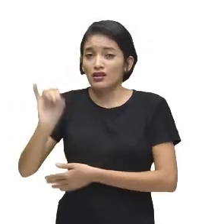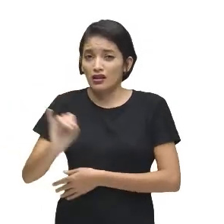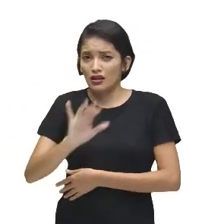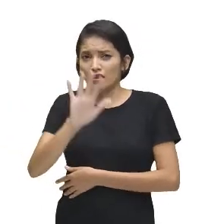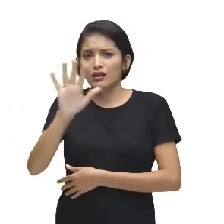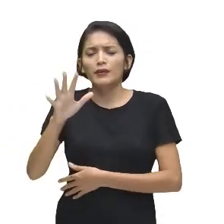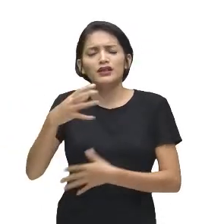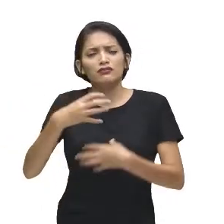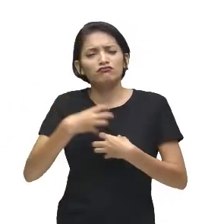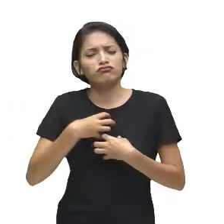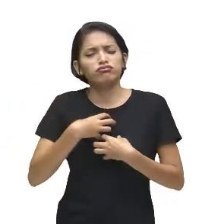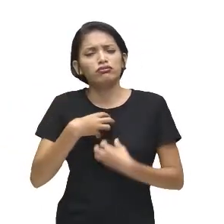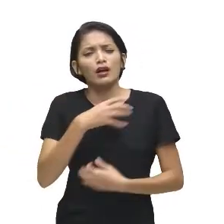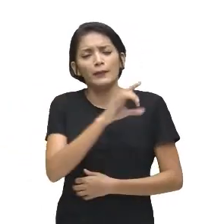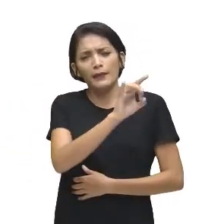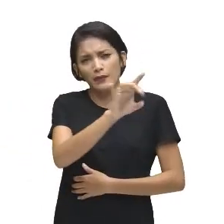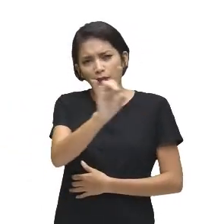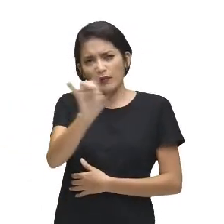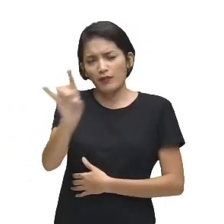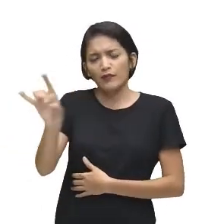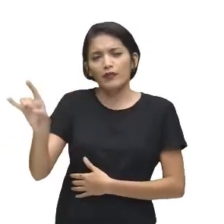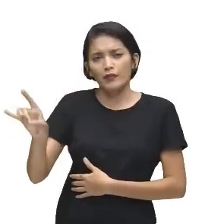toca cada um de nós.